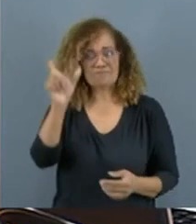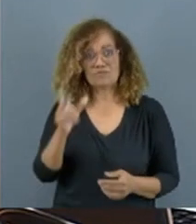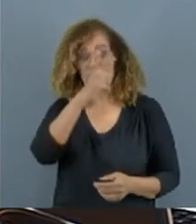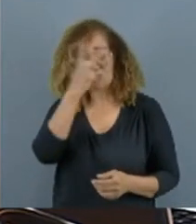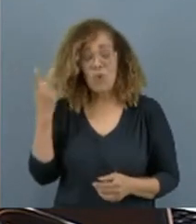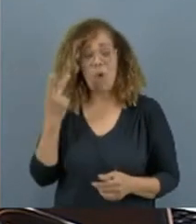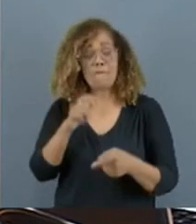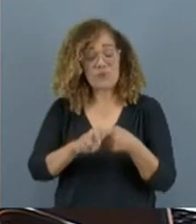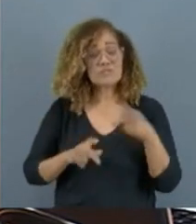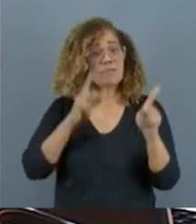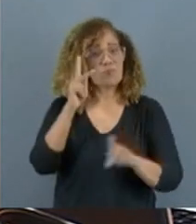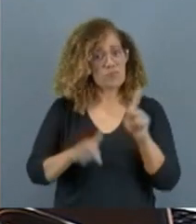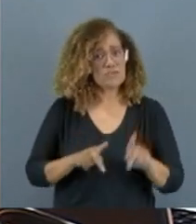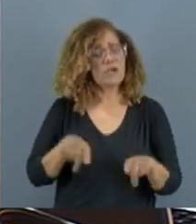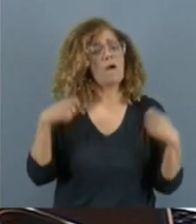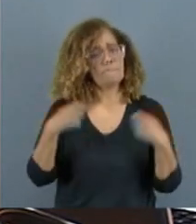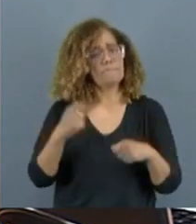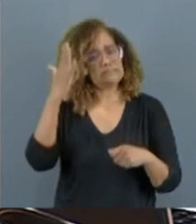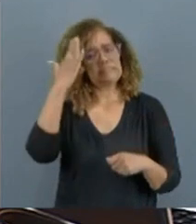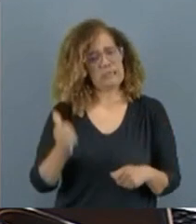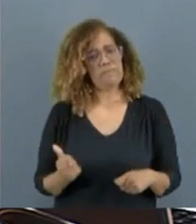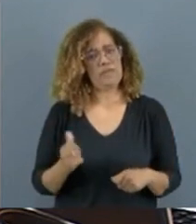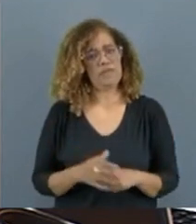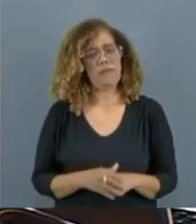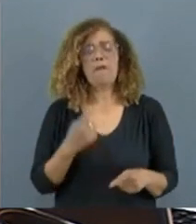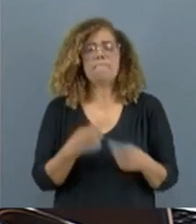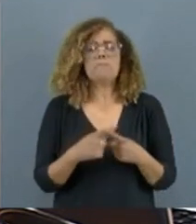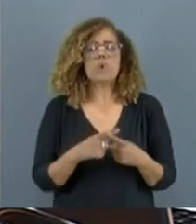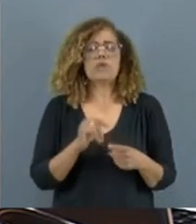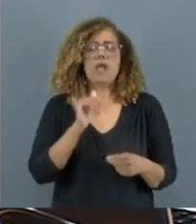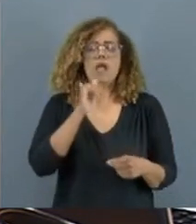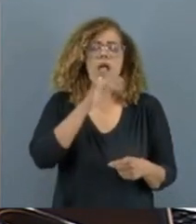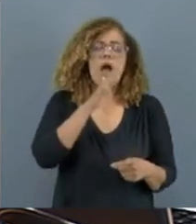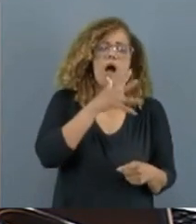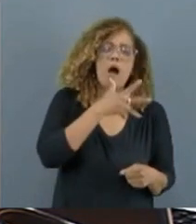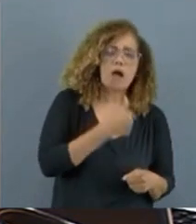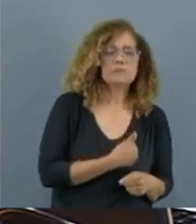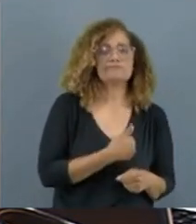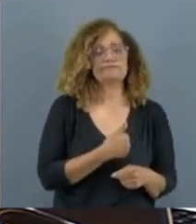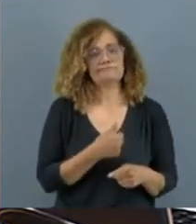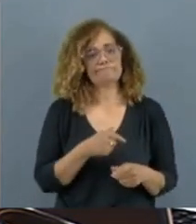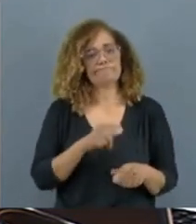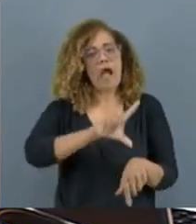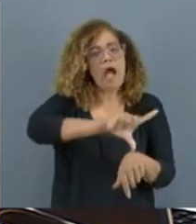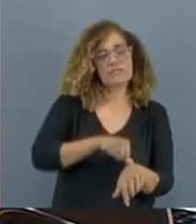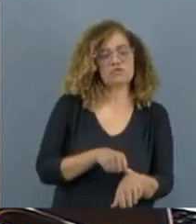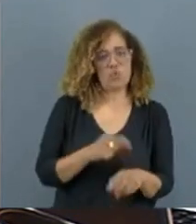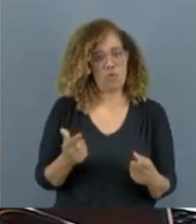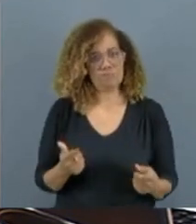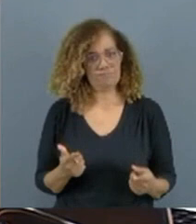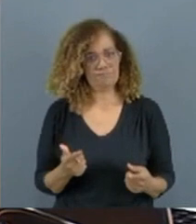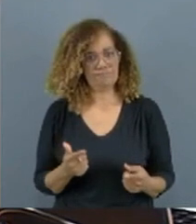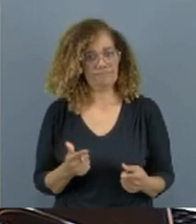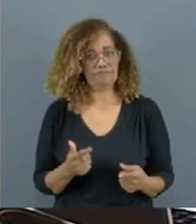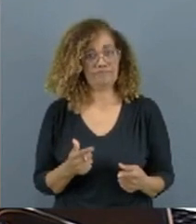a população precisa saber por que que atrasou. Então tá aí, nos anais nessa casa,